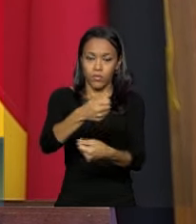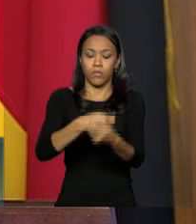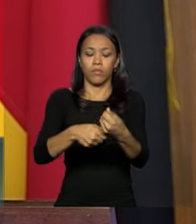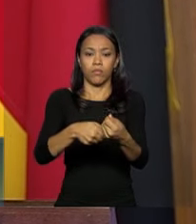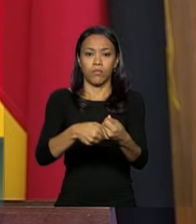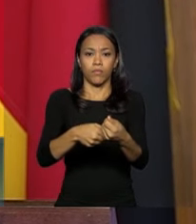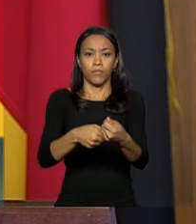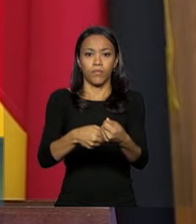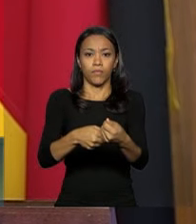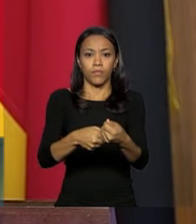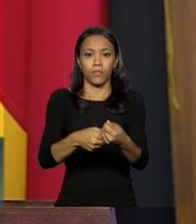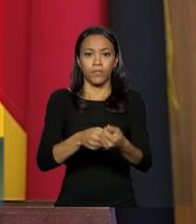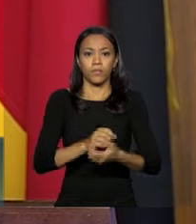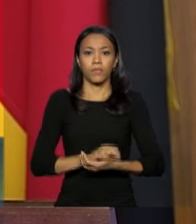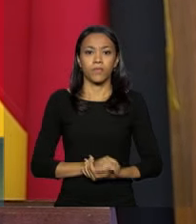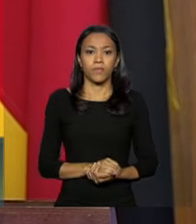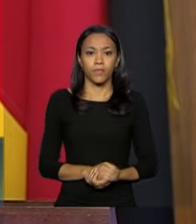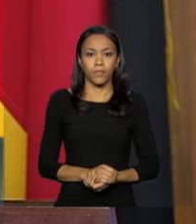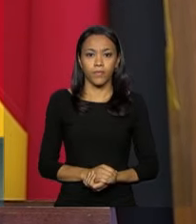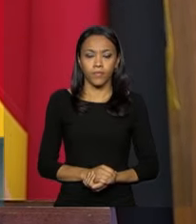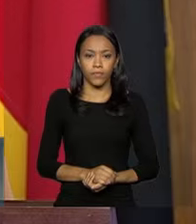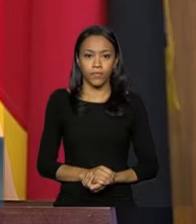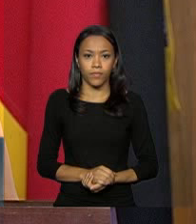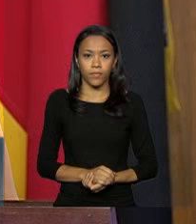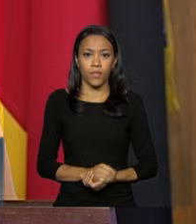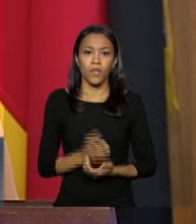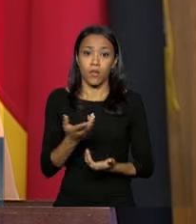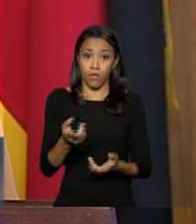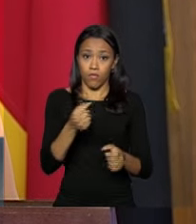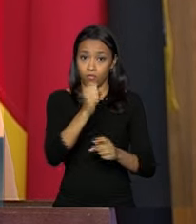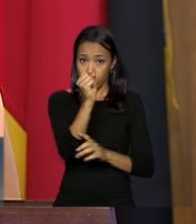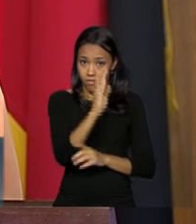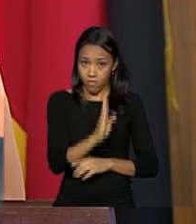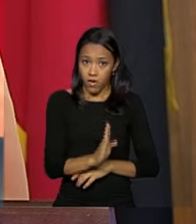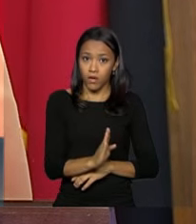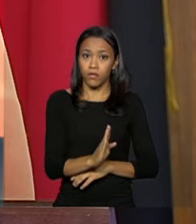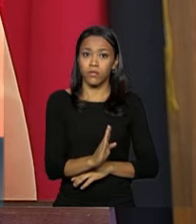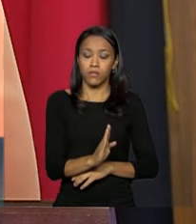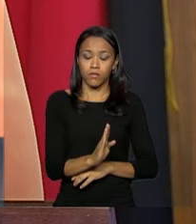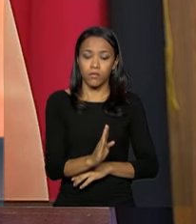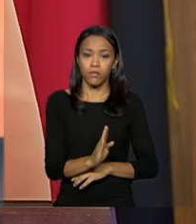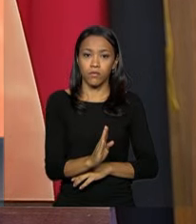e esses compromissos do Brasil também devem servir de